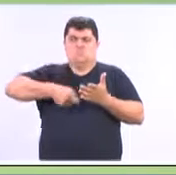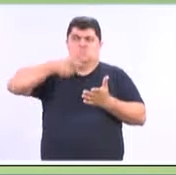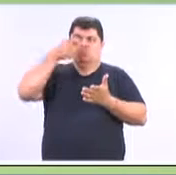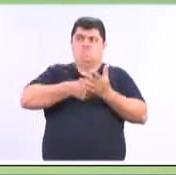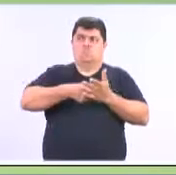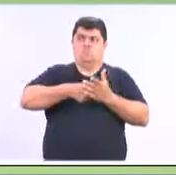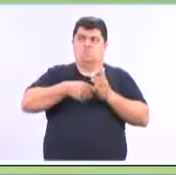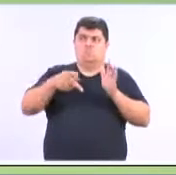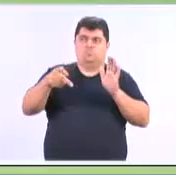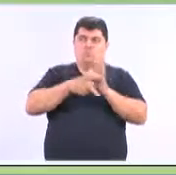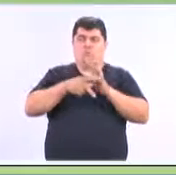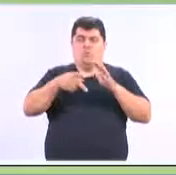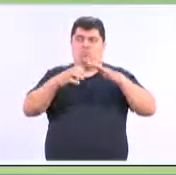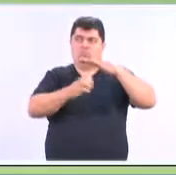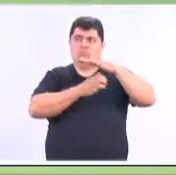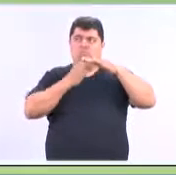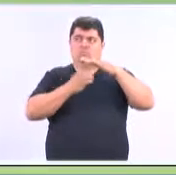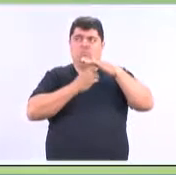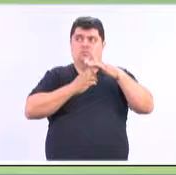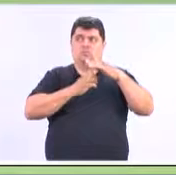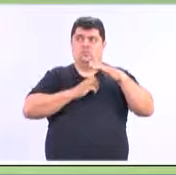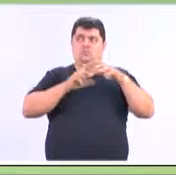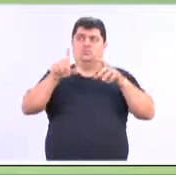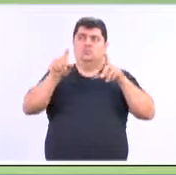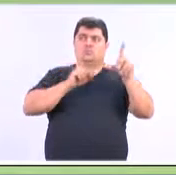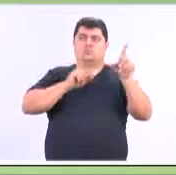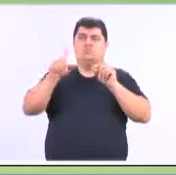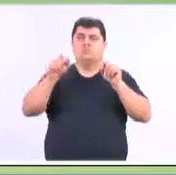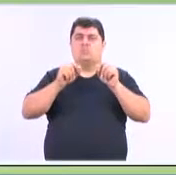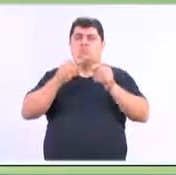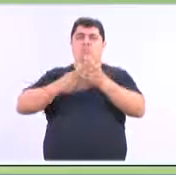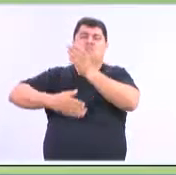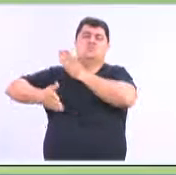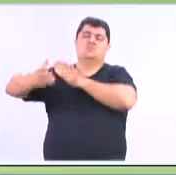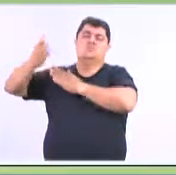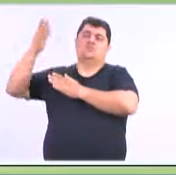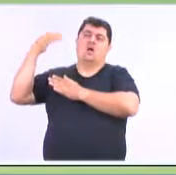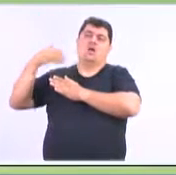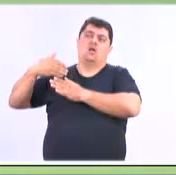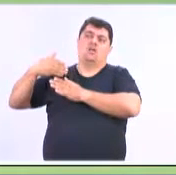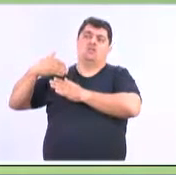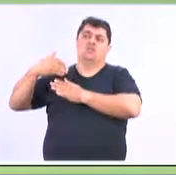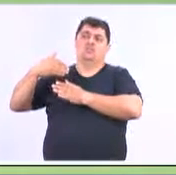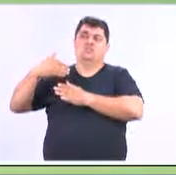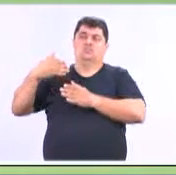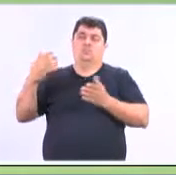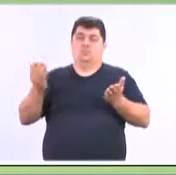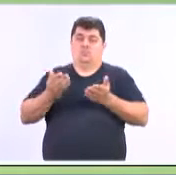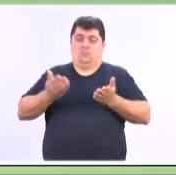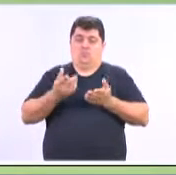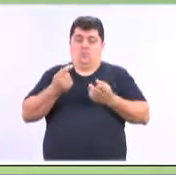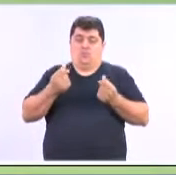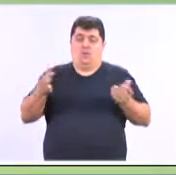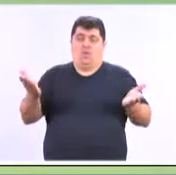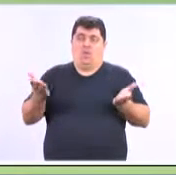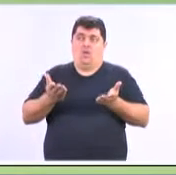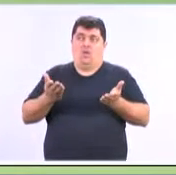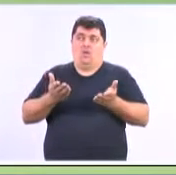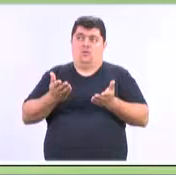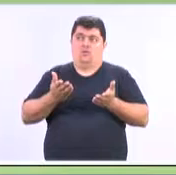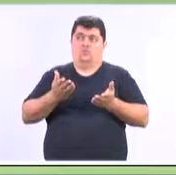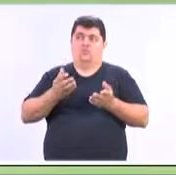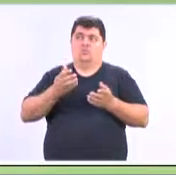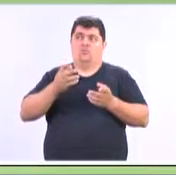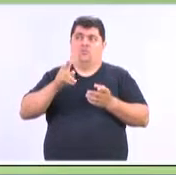obrigação presente da entidade derivada de eventos passados, cuja liquidação se espera